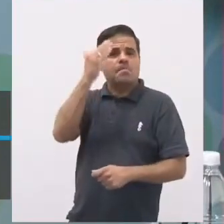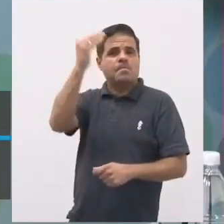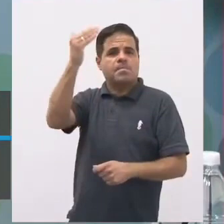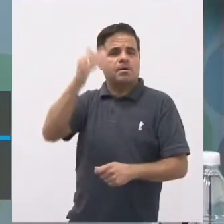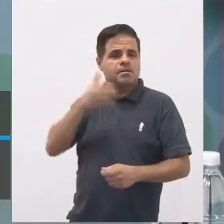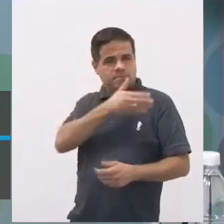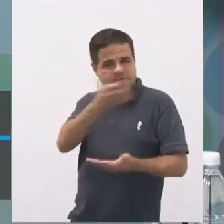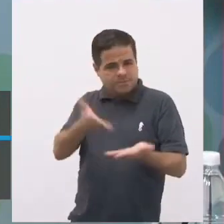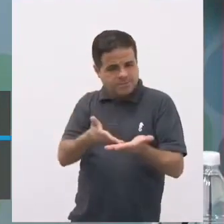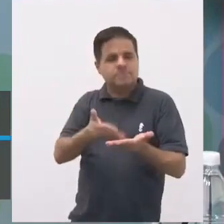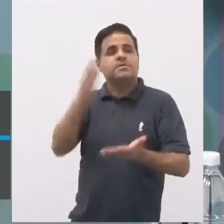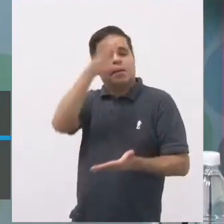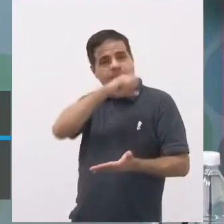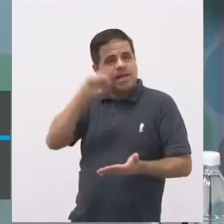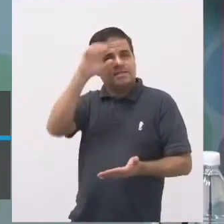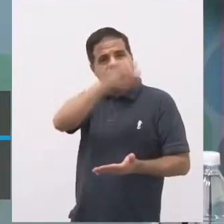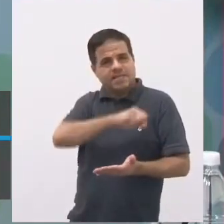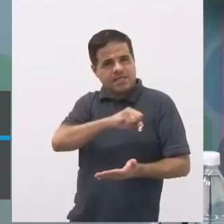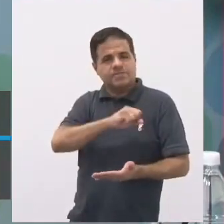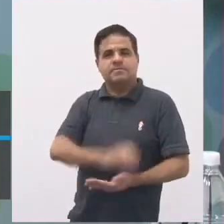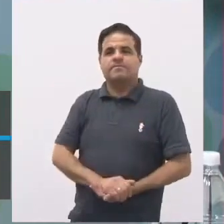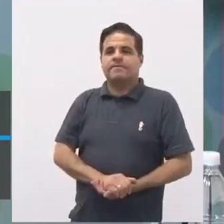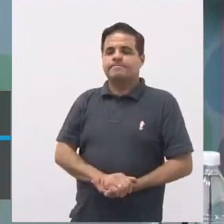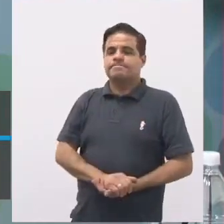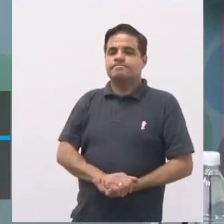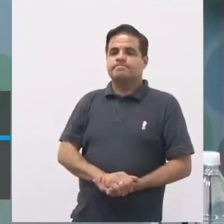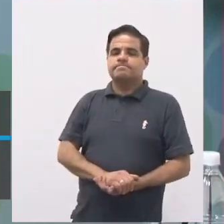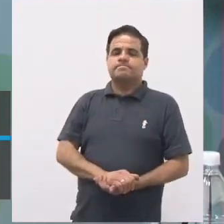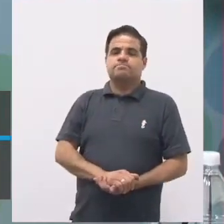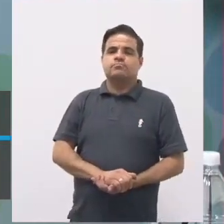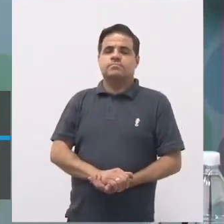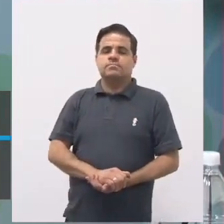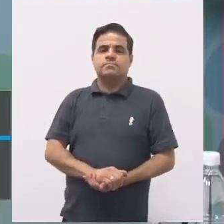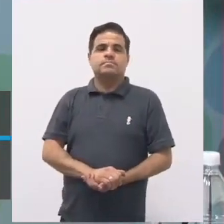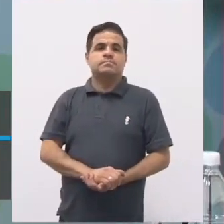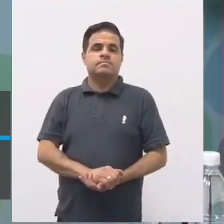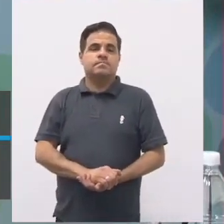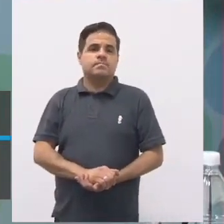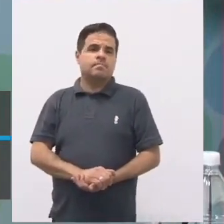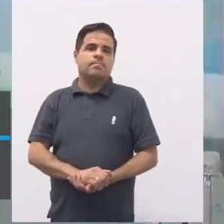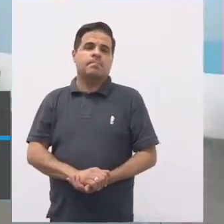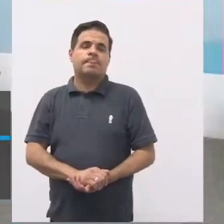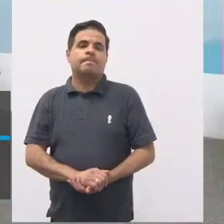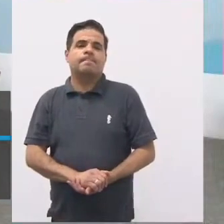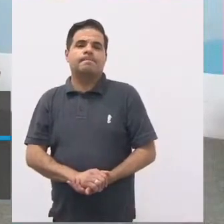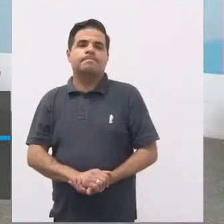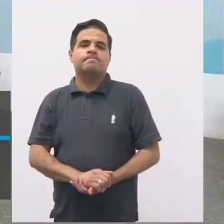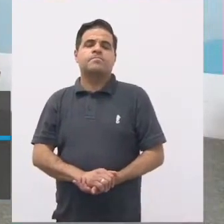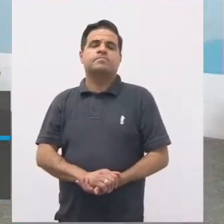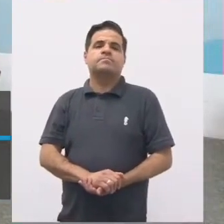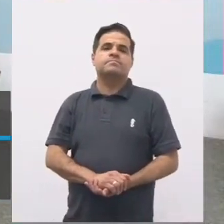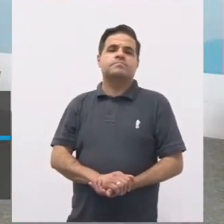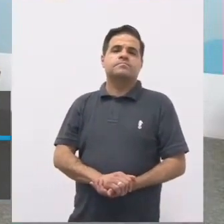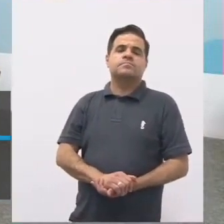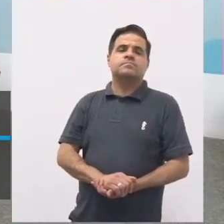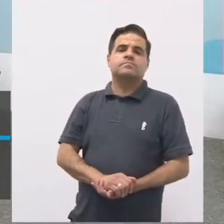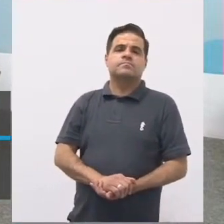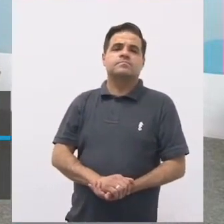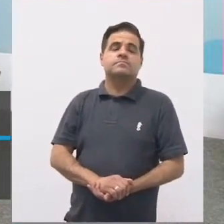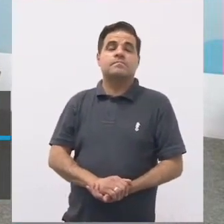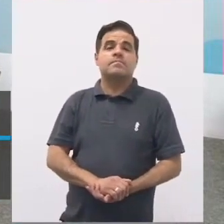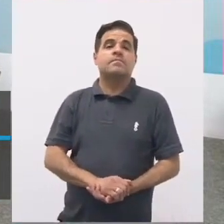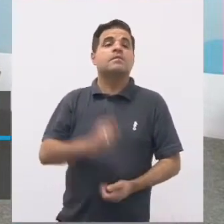na nossa aprendizagem. E é importante destacar aí, Lu, a questão do